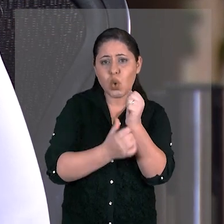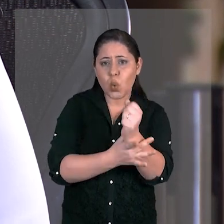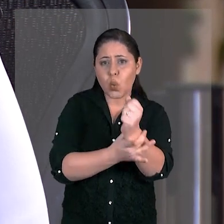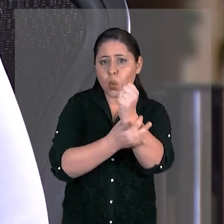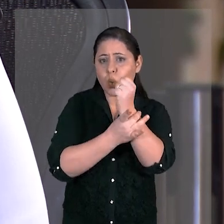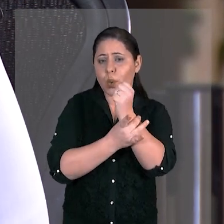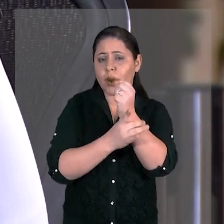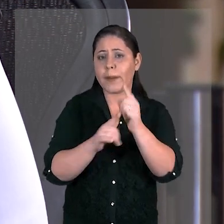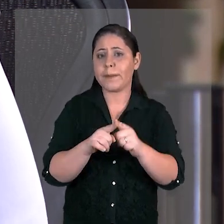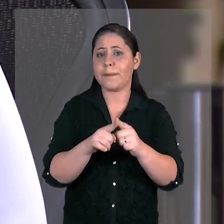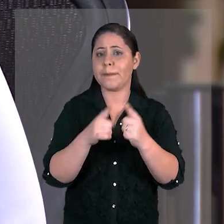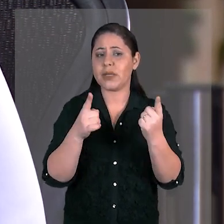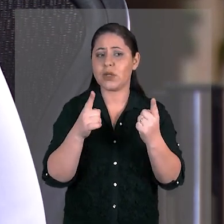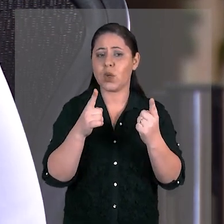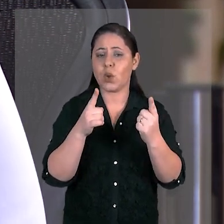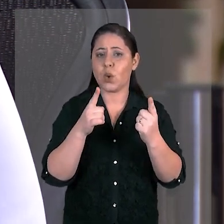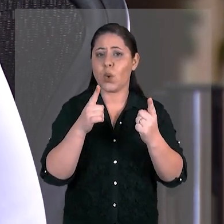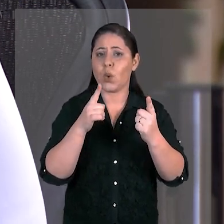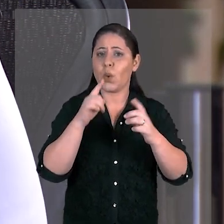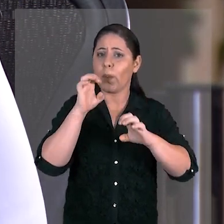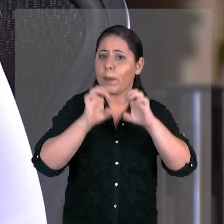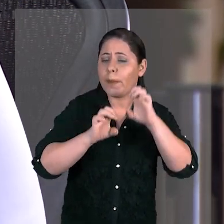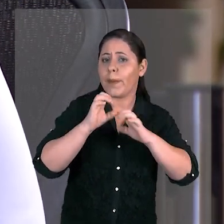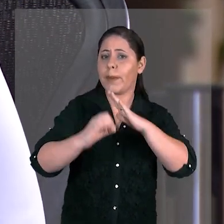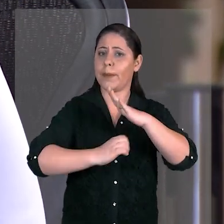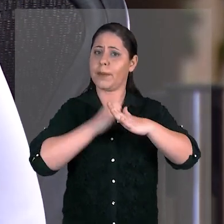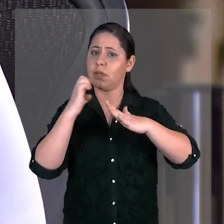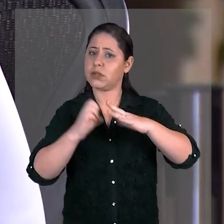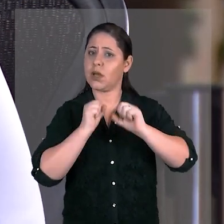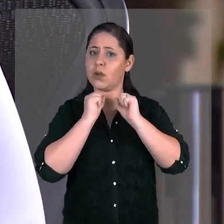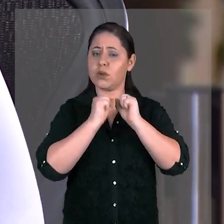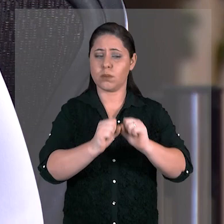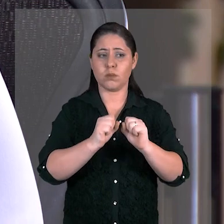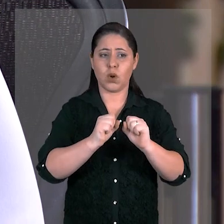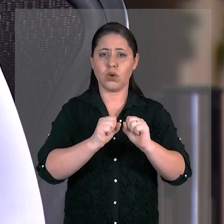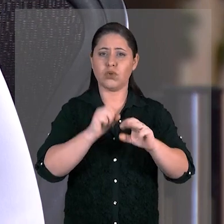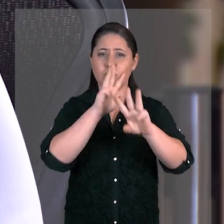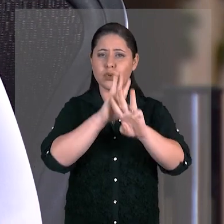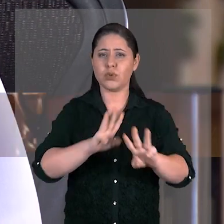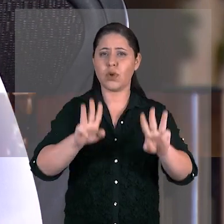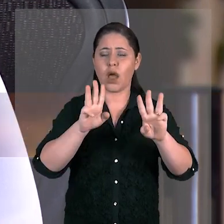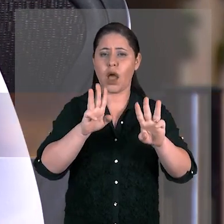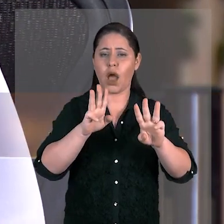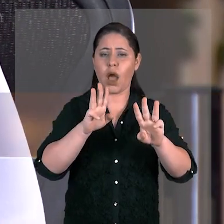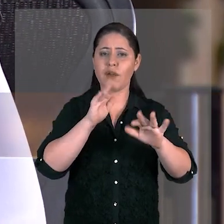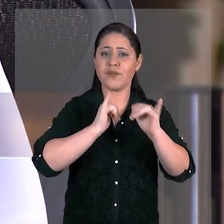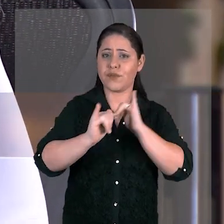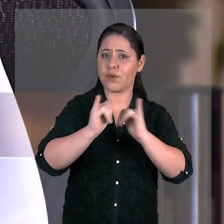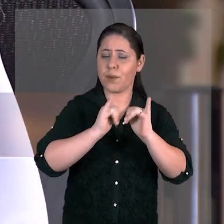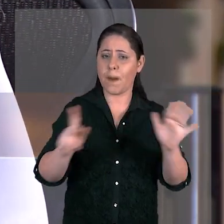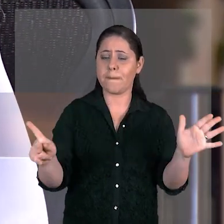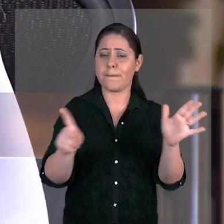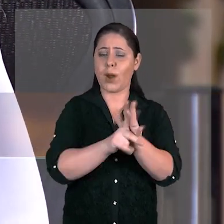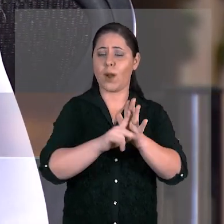que o empresário pode navegar com mais segurança a respeito das informações da sua empresa,